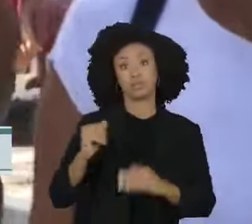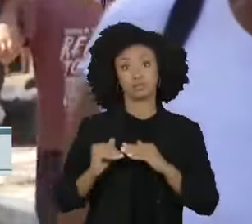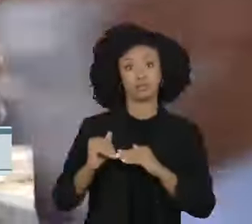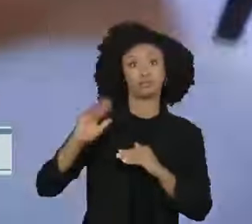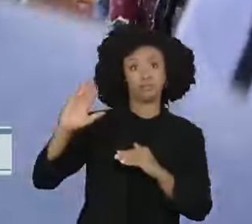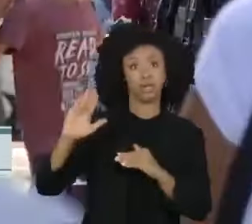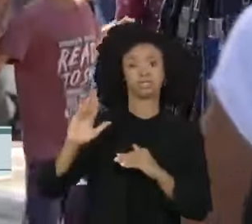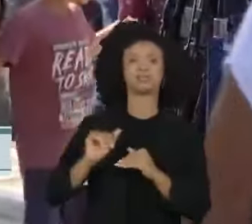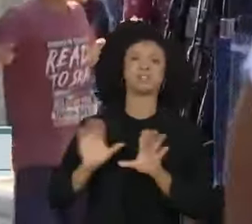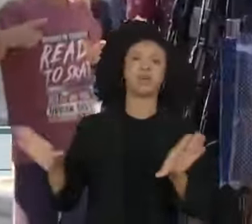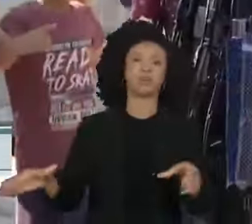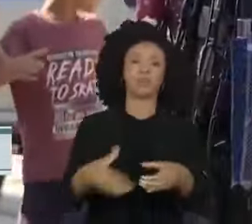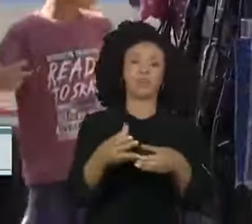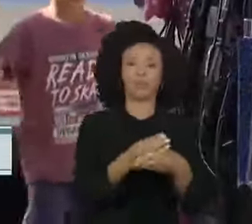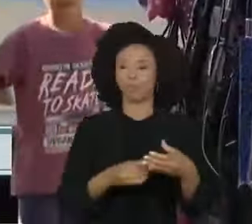representativa da população